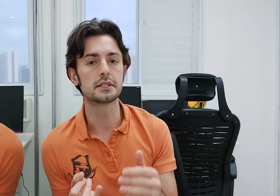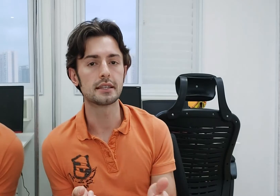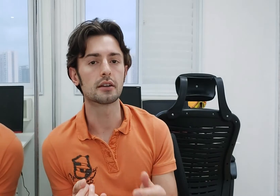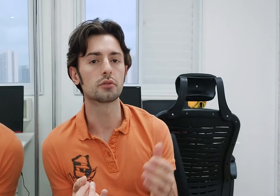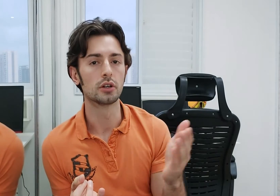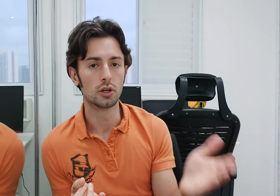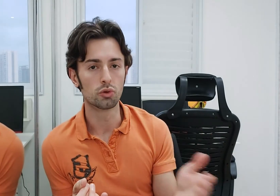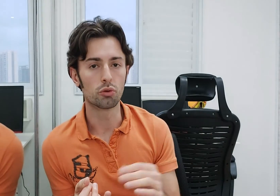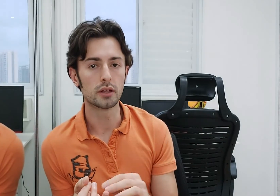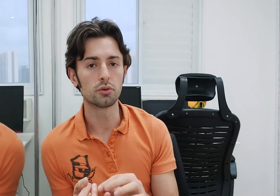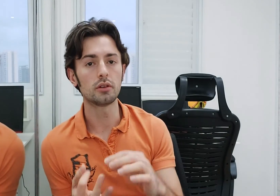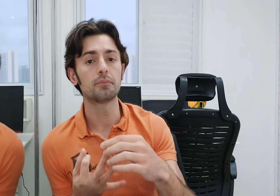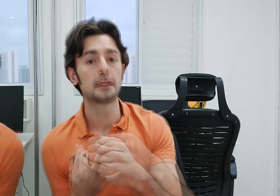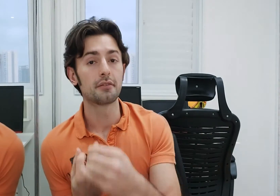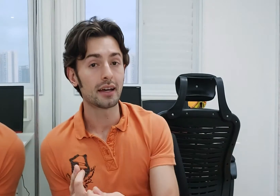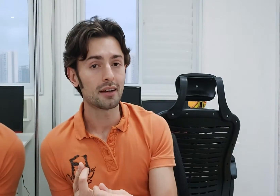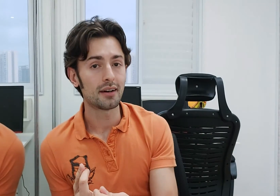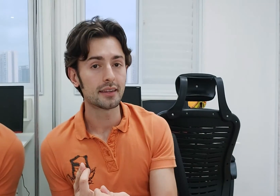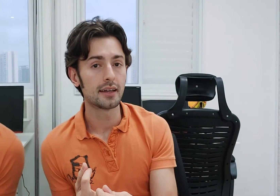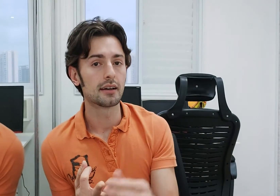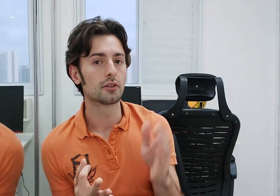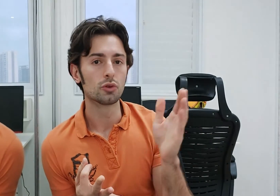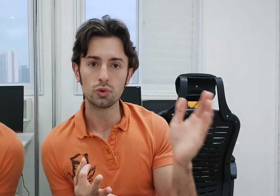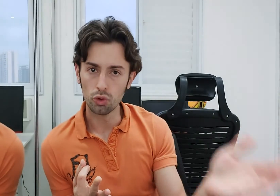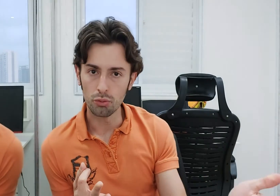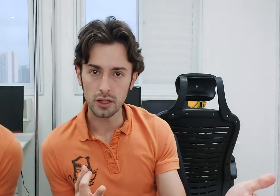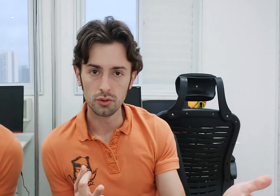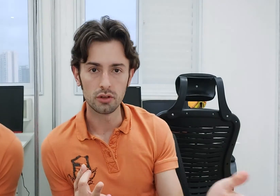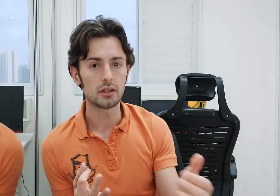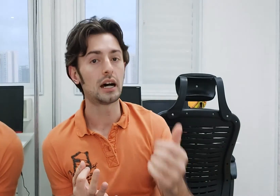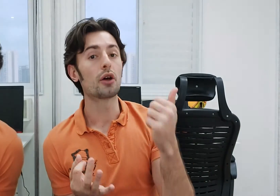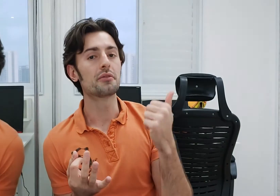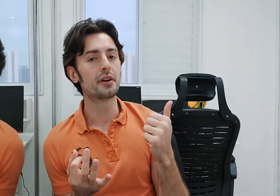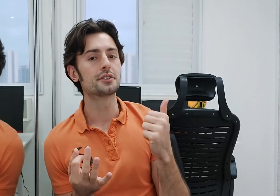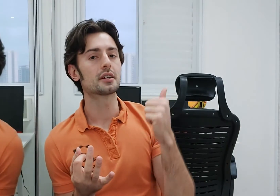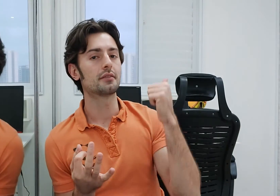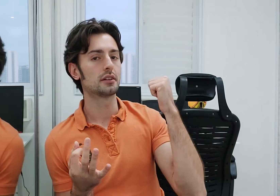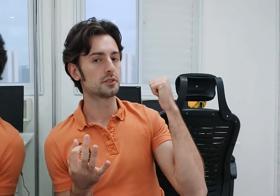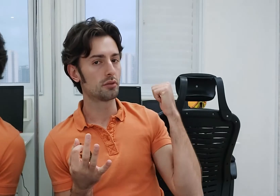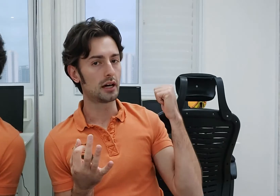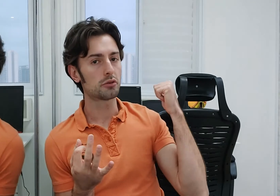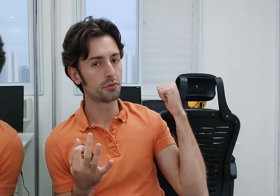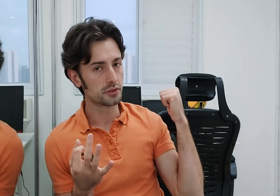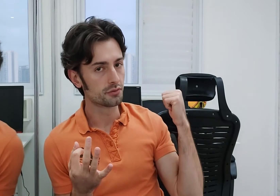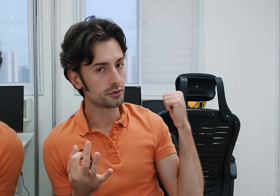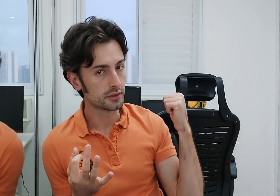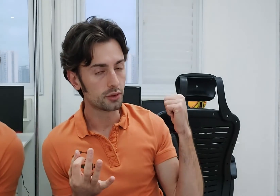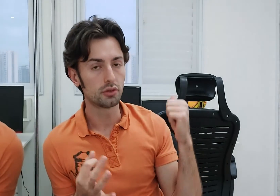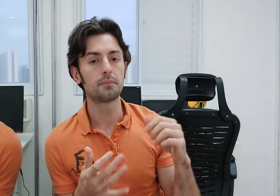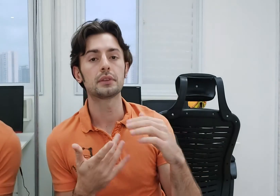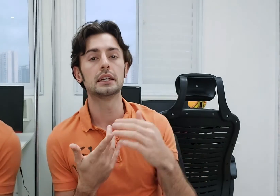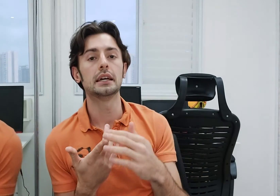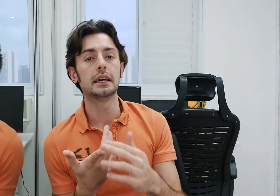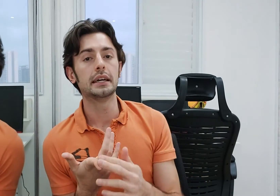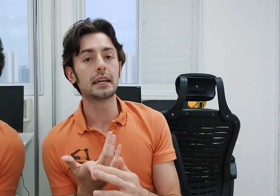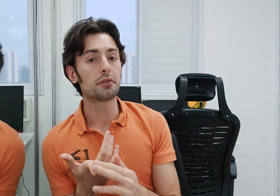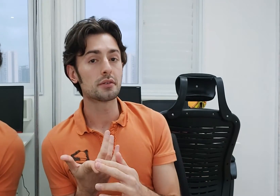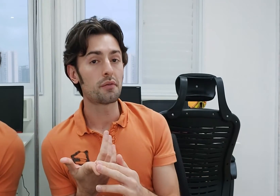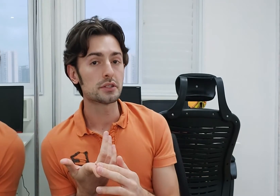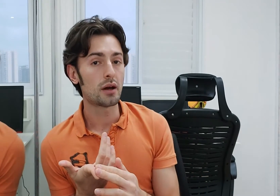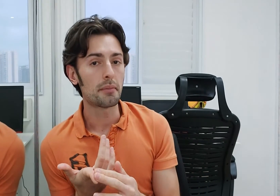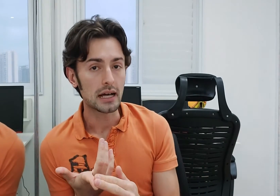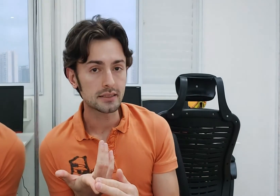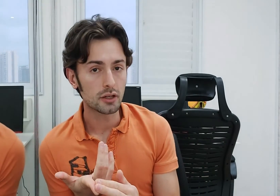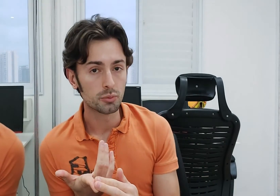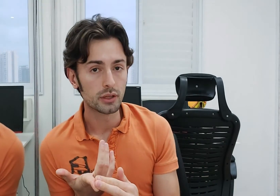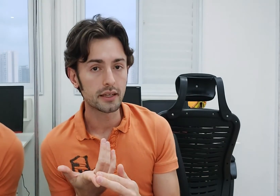microfone externo do computador, vai gravar a tela do computador ao invés de gravar no celular, como eu fiz no vídeo anterior, e aí